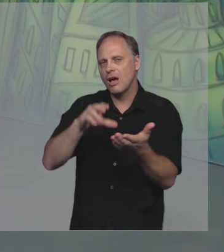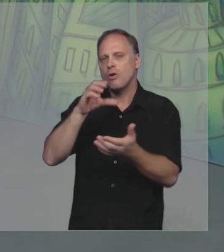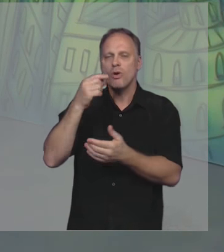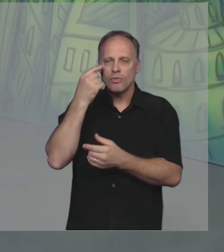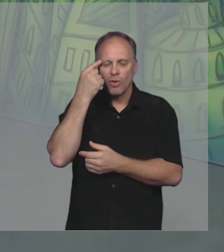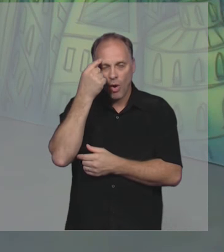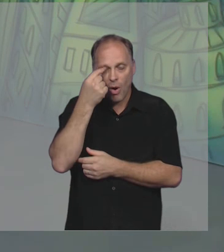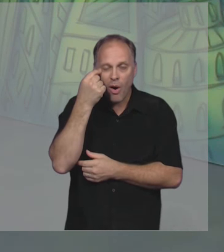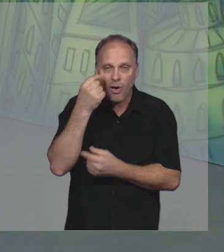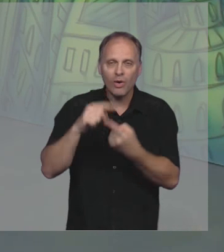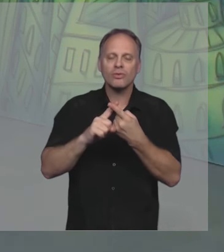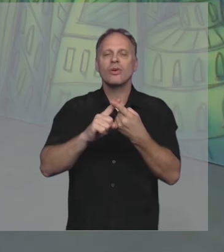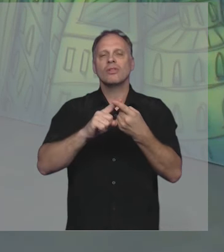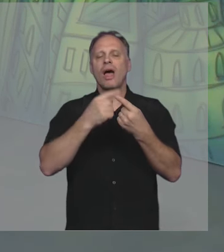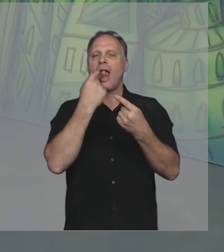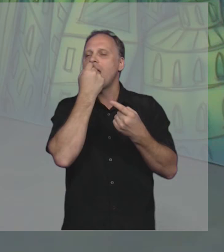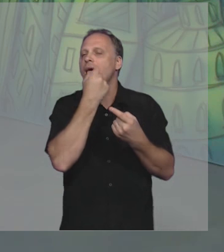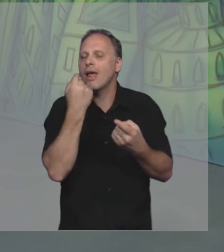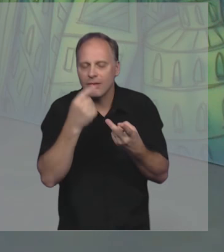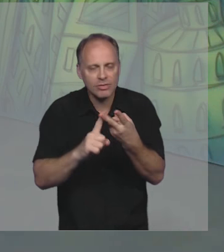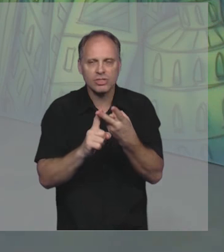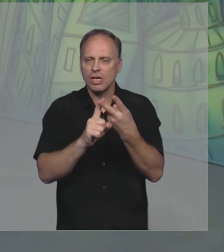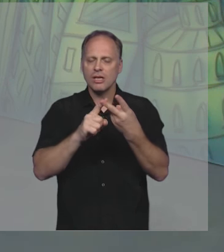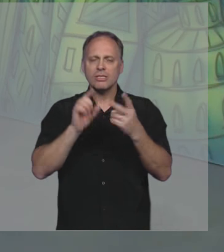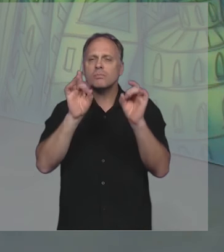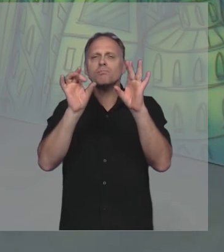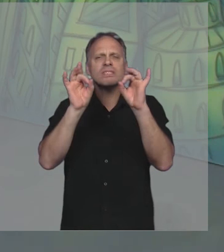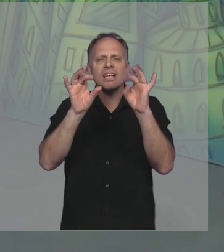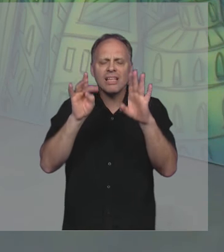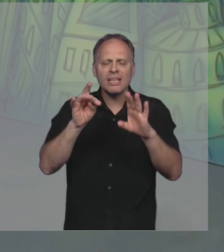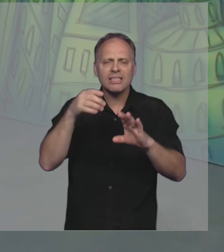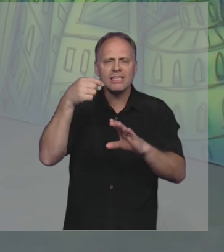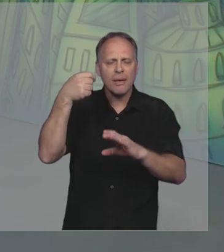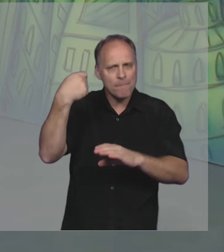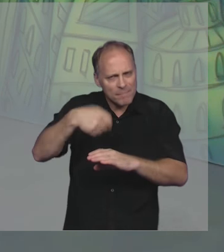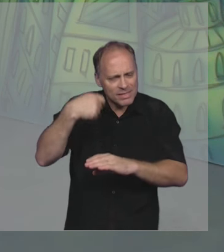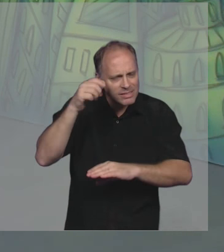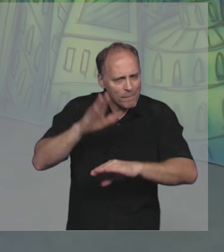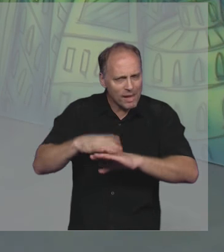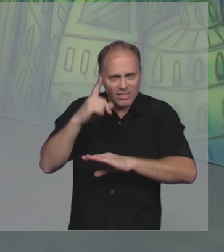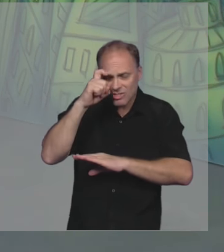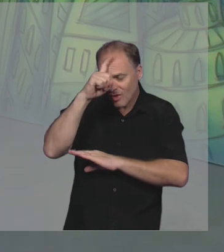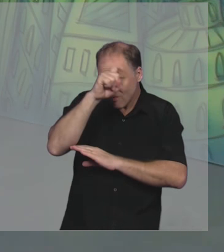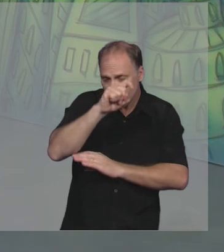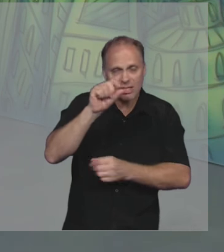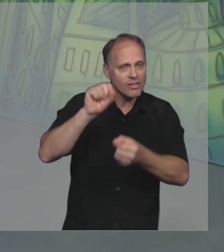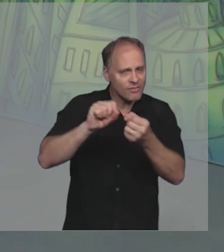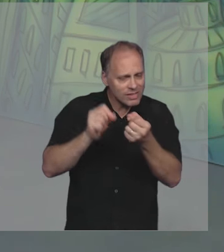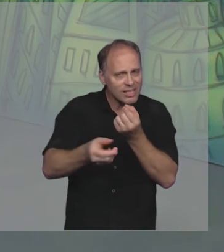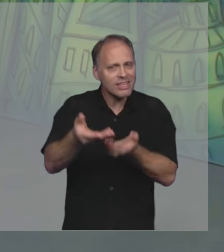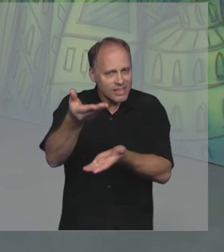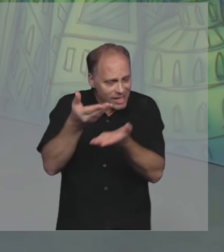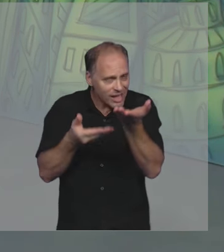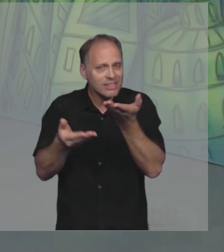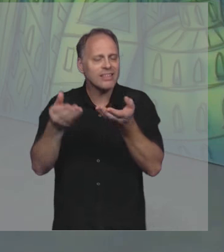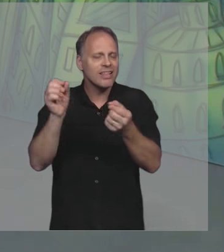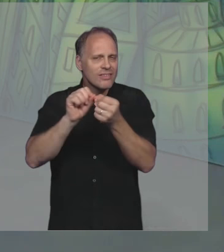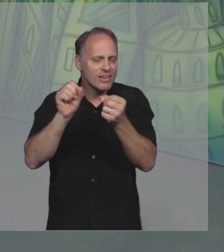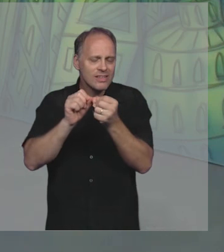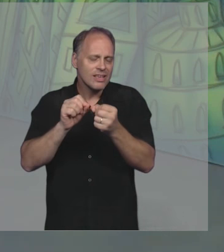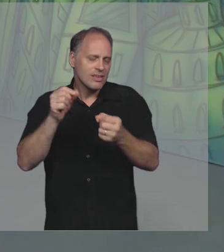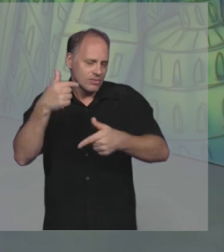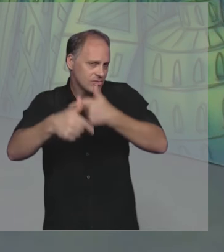oftalmologia, otorrinolaringologia, que são especialidades que cada vez vão se tornando mais difíceis de tu